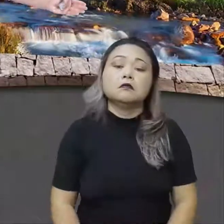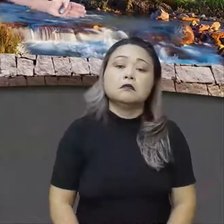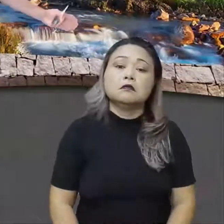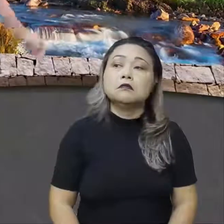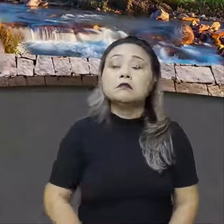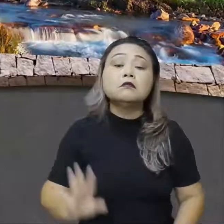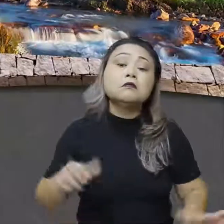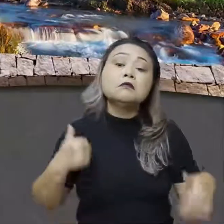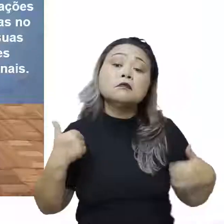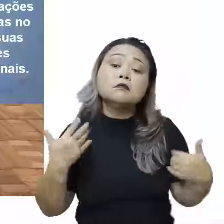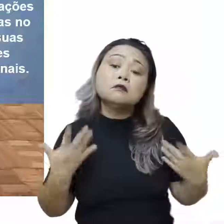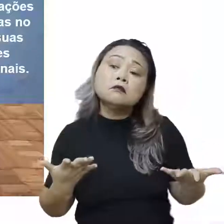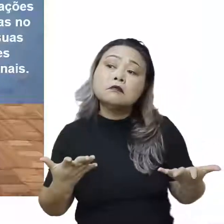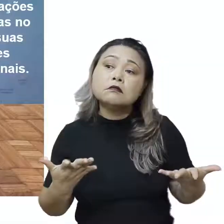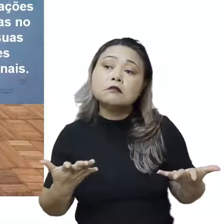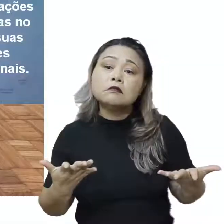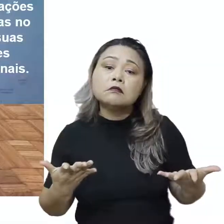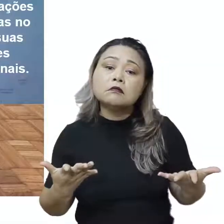E aí,